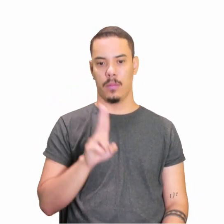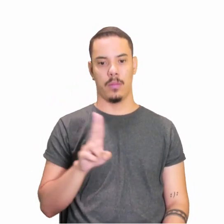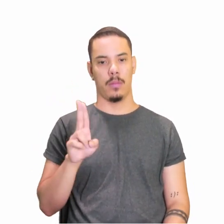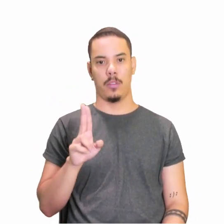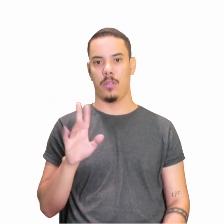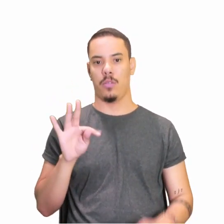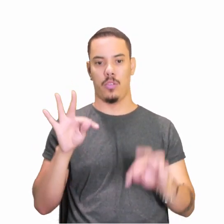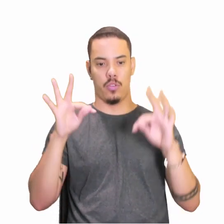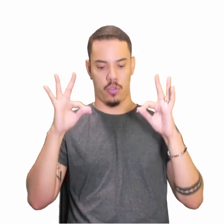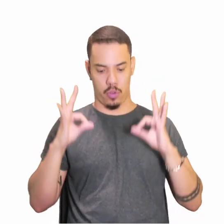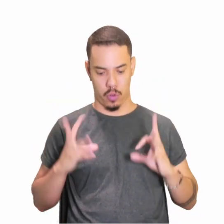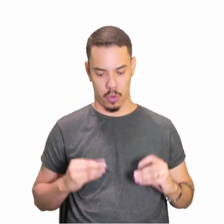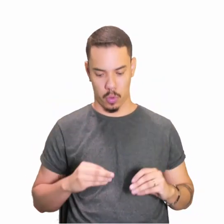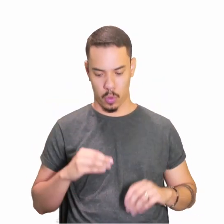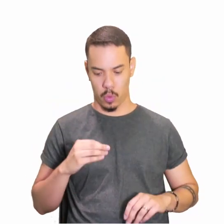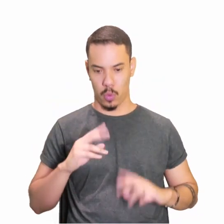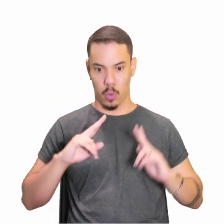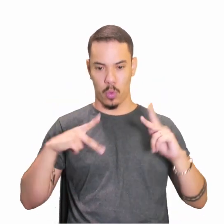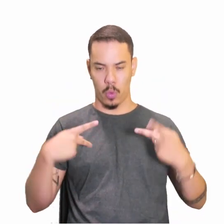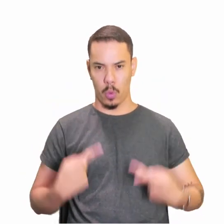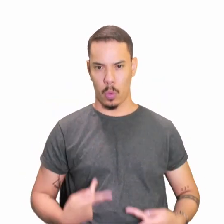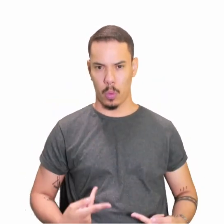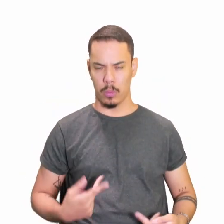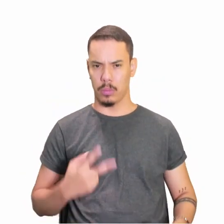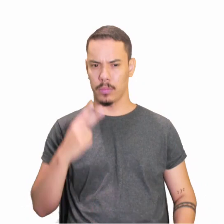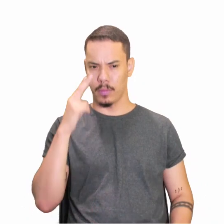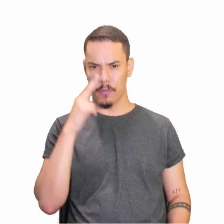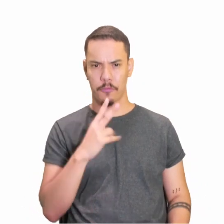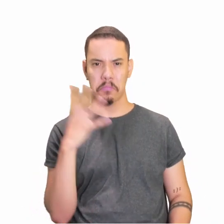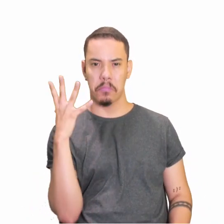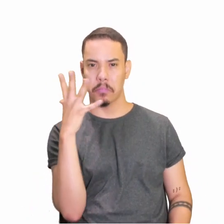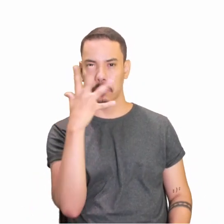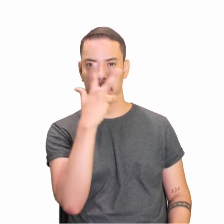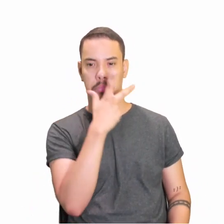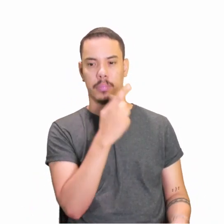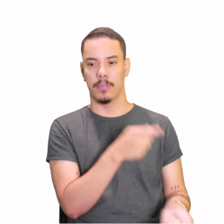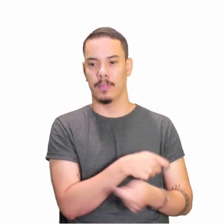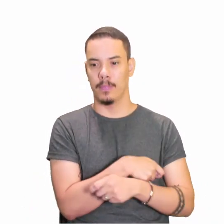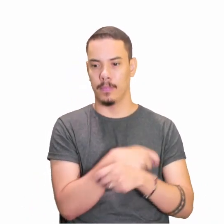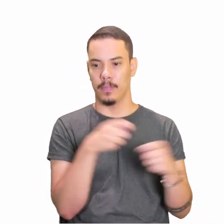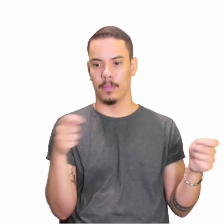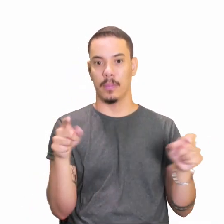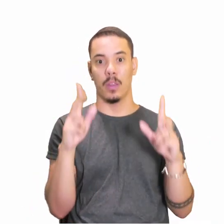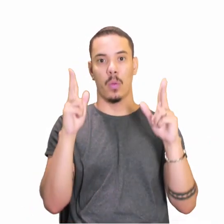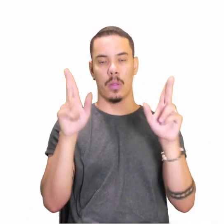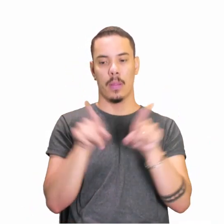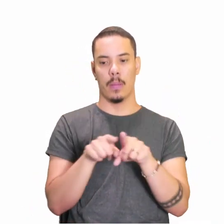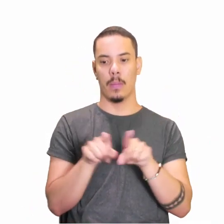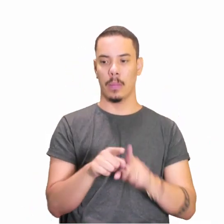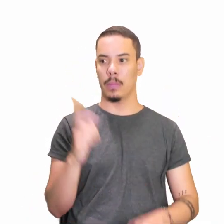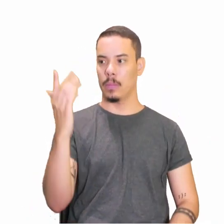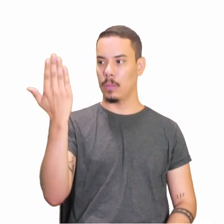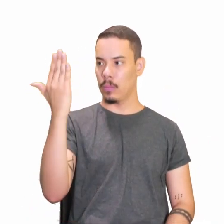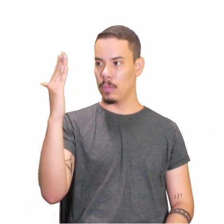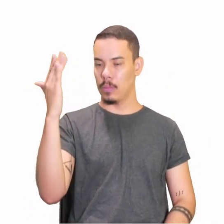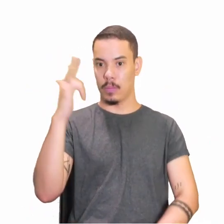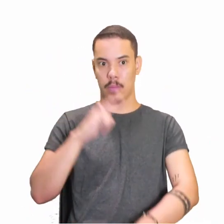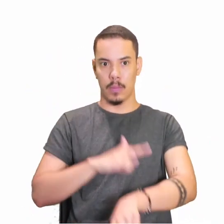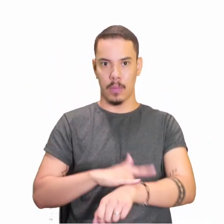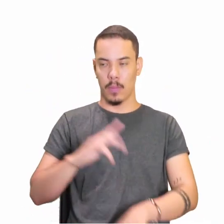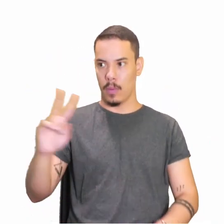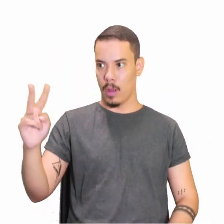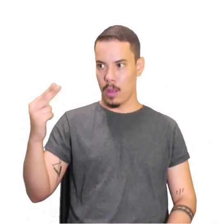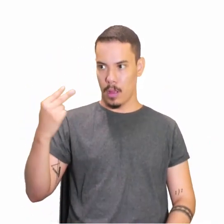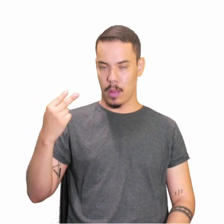abranger o corpo inteiro de Gertrudes. Era impossível de tão belo o espelho do banheiro, que se atreveu a